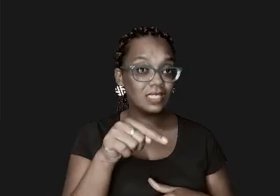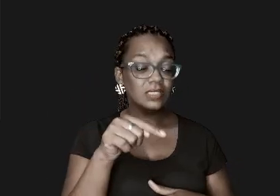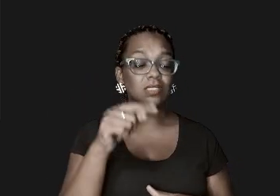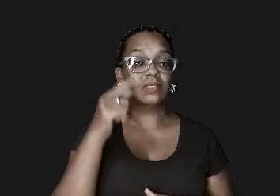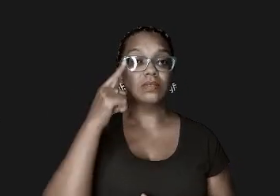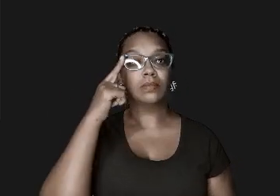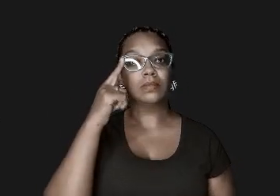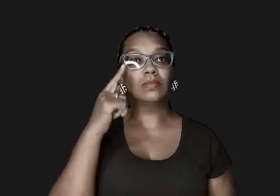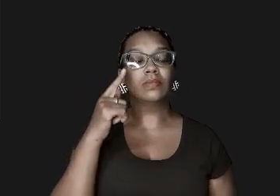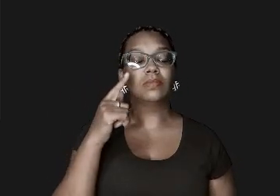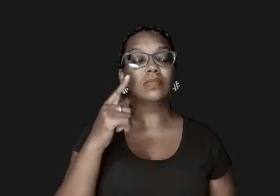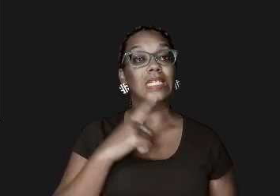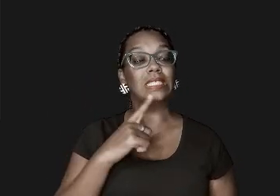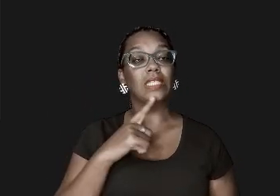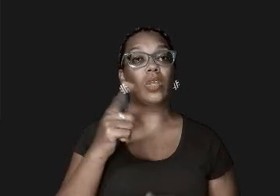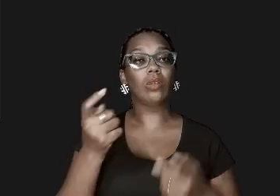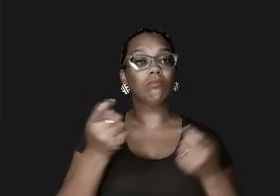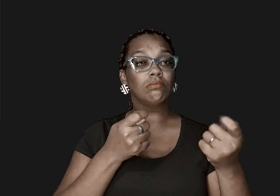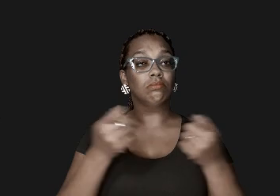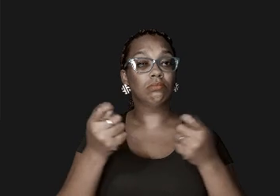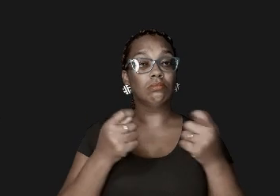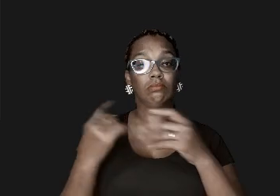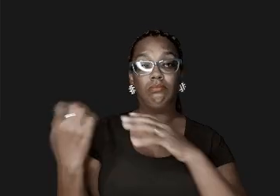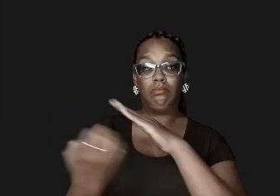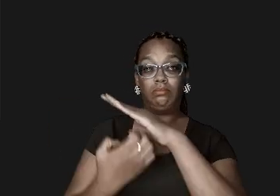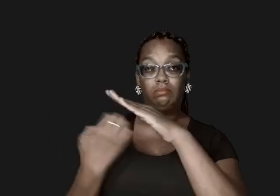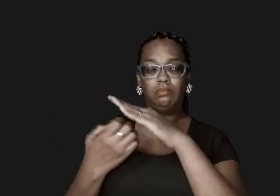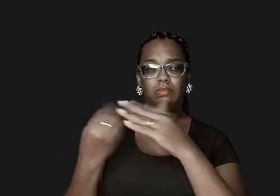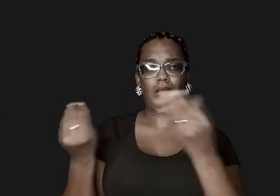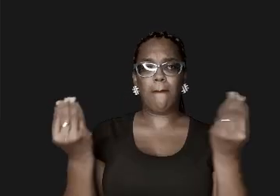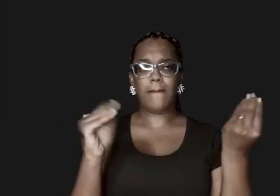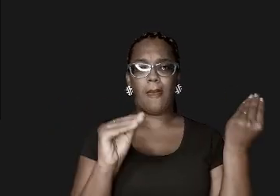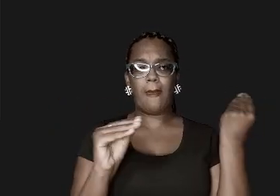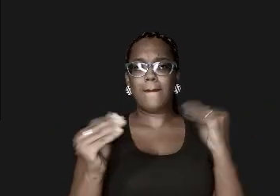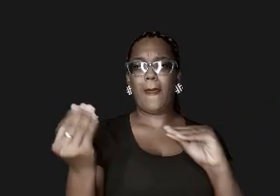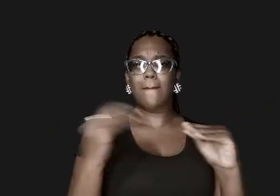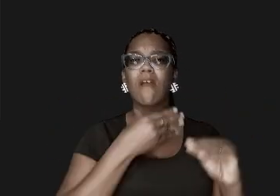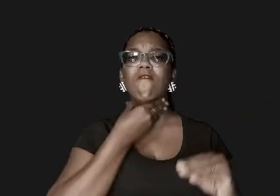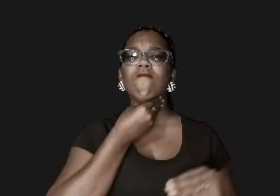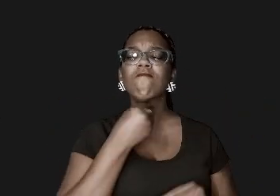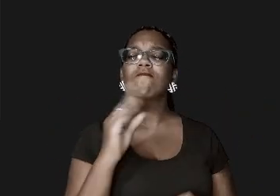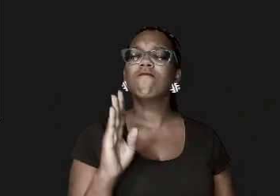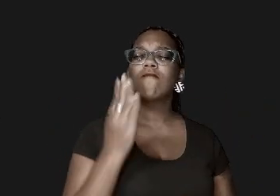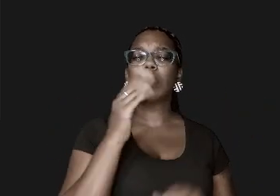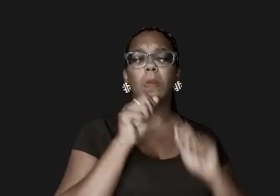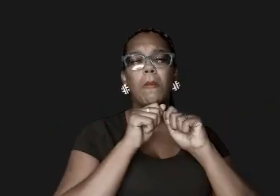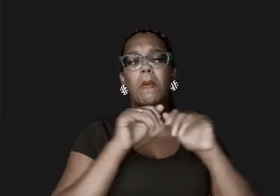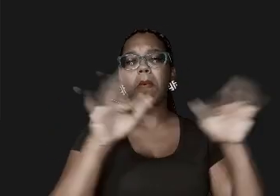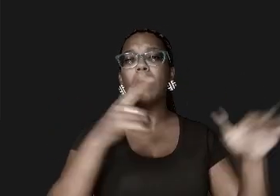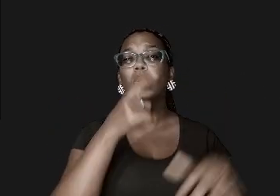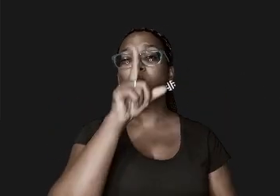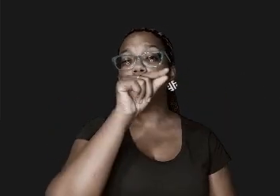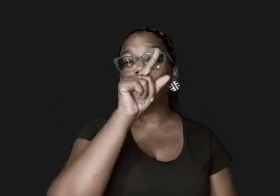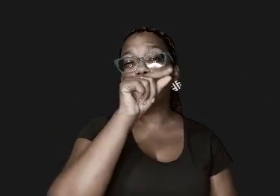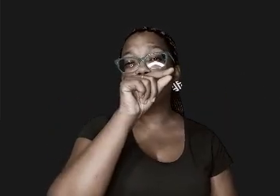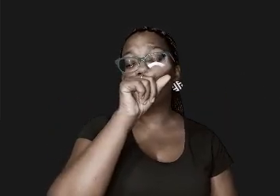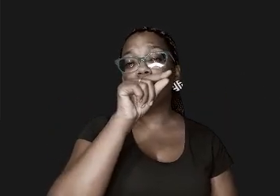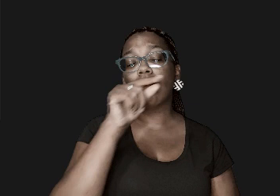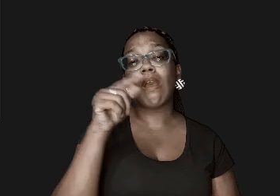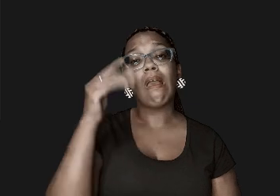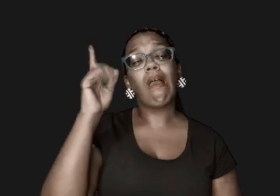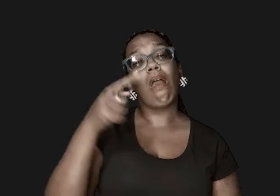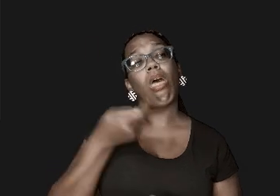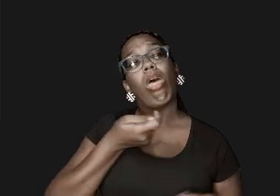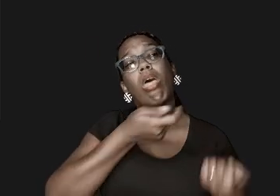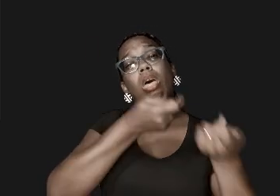a gente tem um caso de manipulação por uso de redes sociais nesse caso aqui o levado controlador de